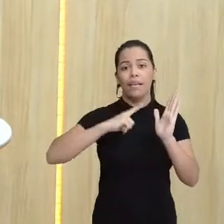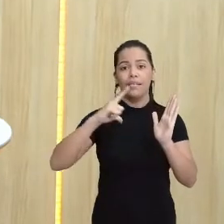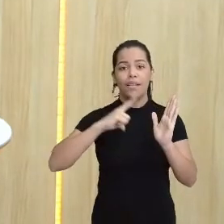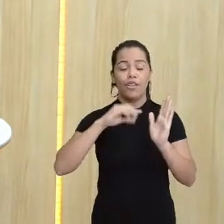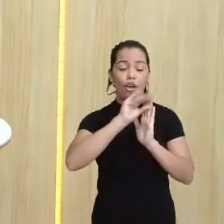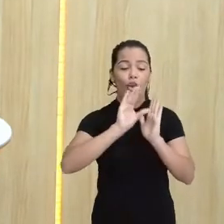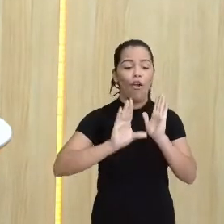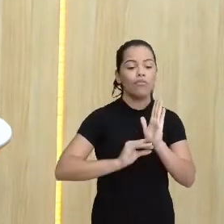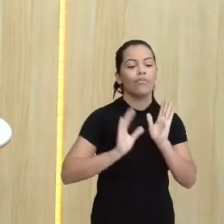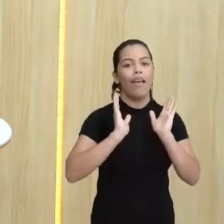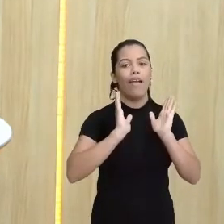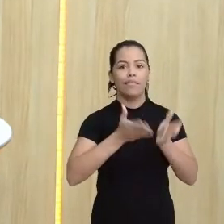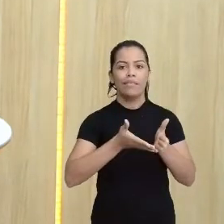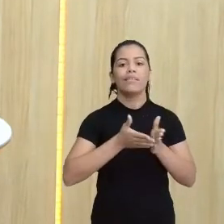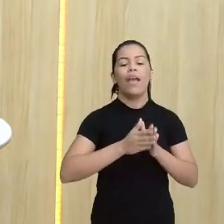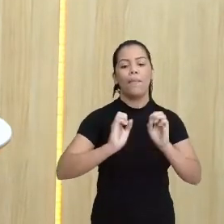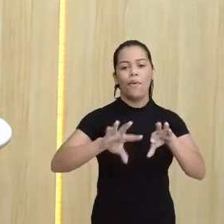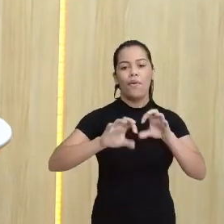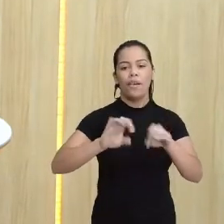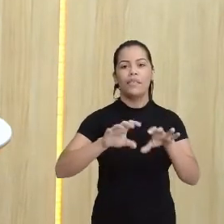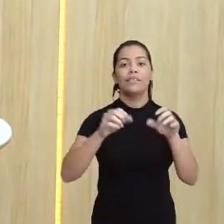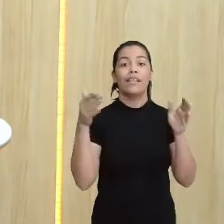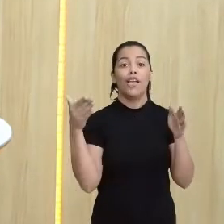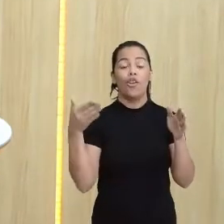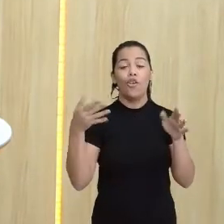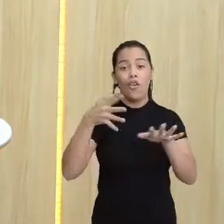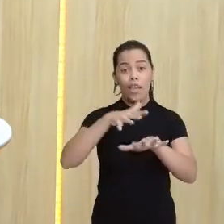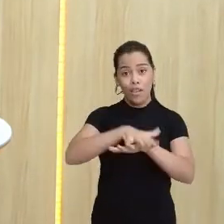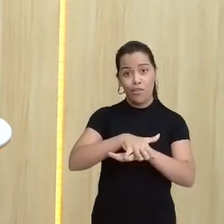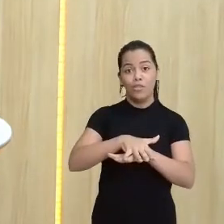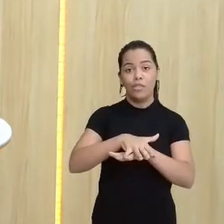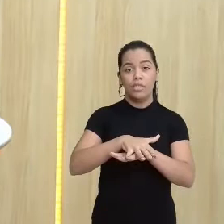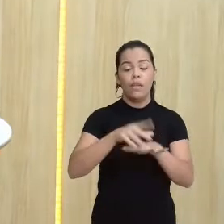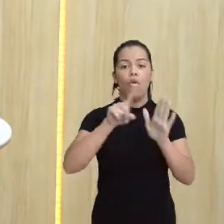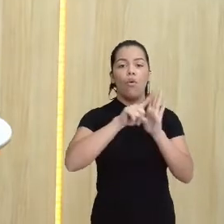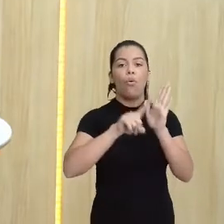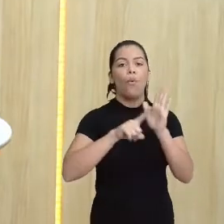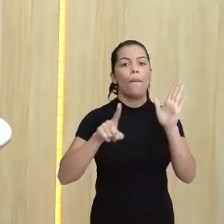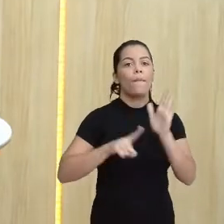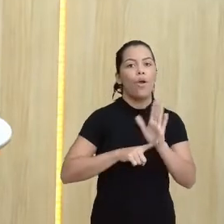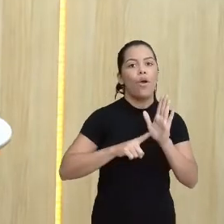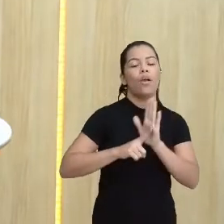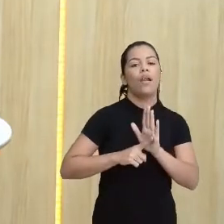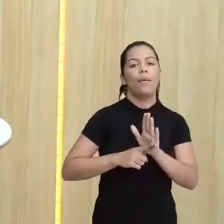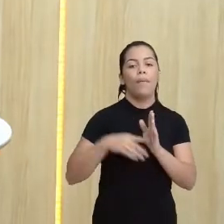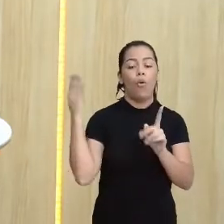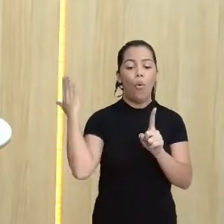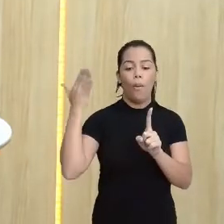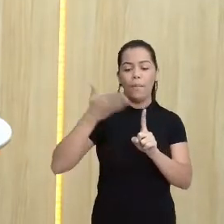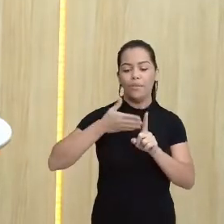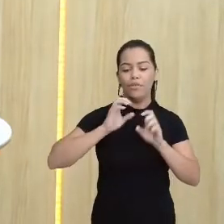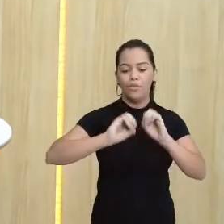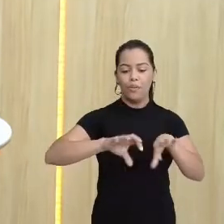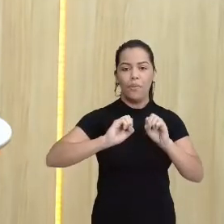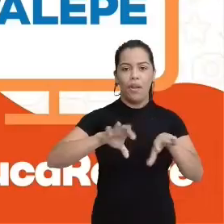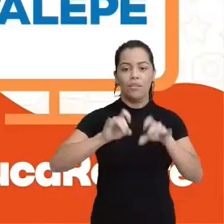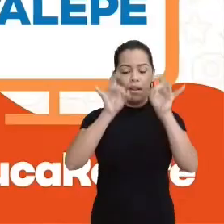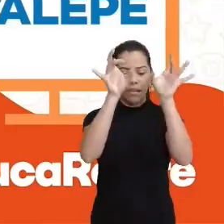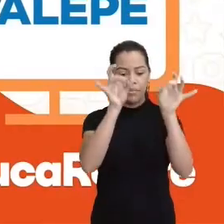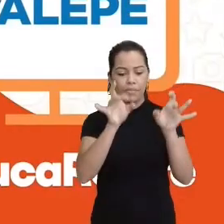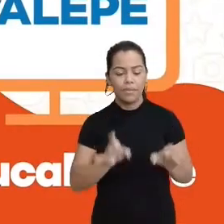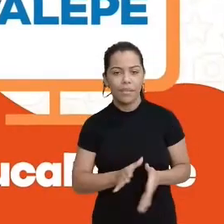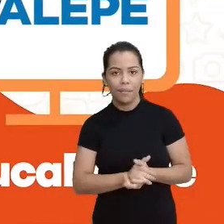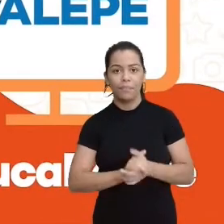conteúdo exclusivo para educação inclusiva. Um programa inteirinho destinado ao atendimento educacional especializado.